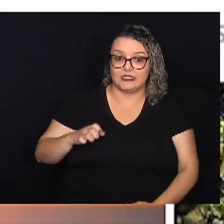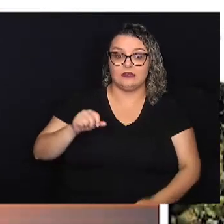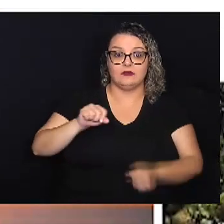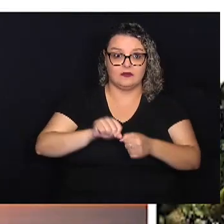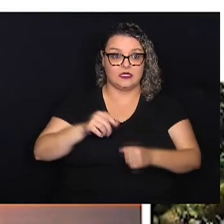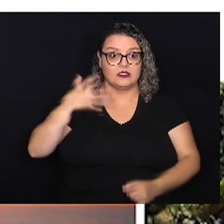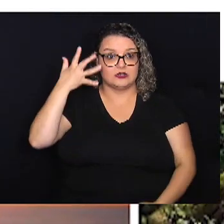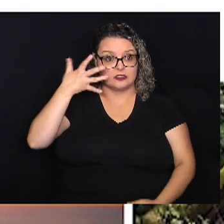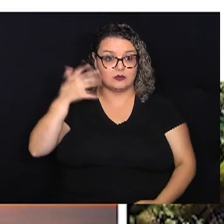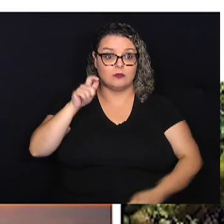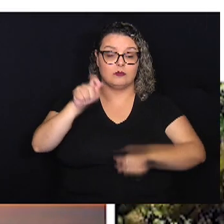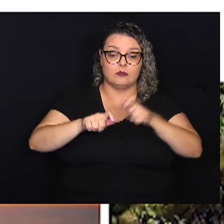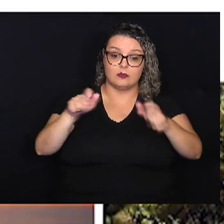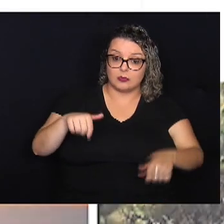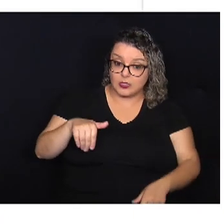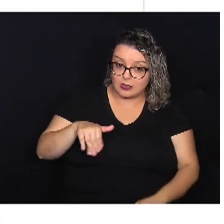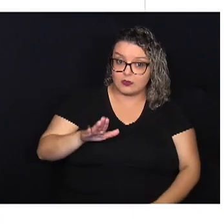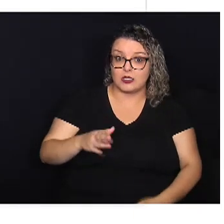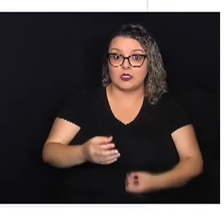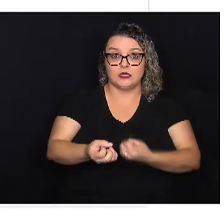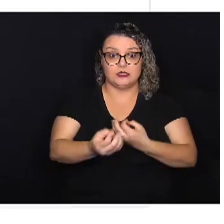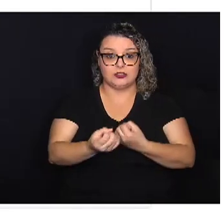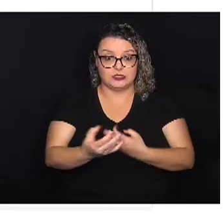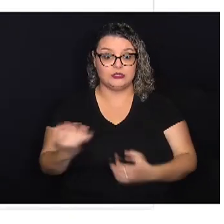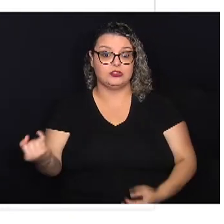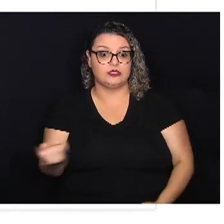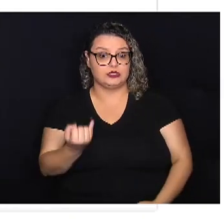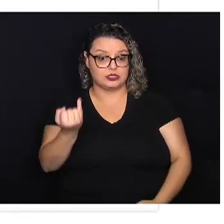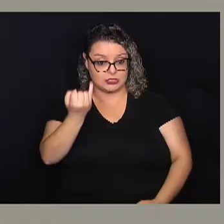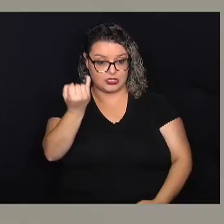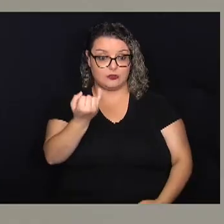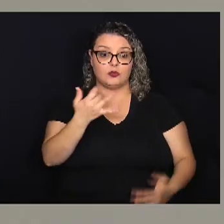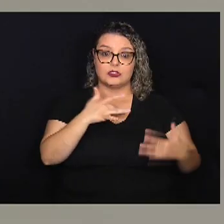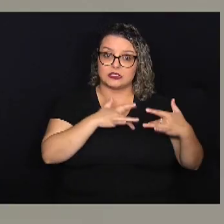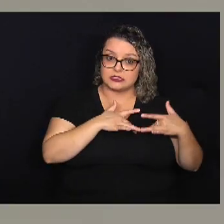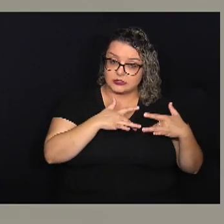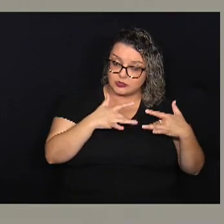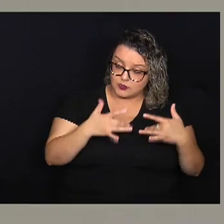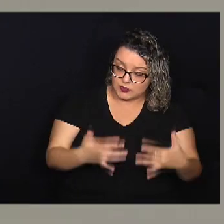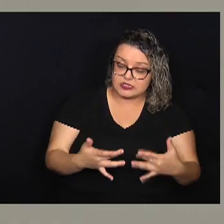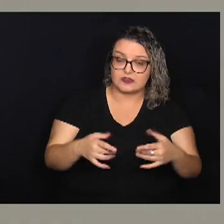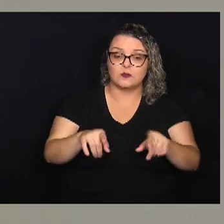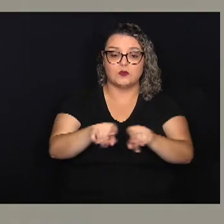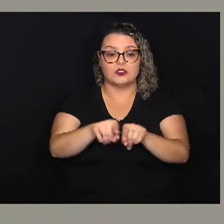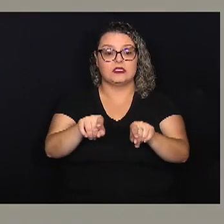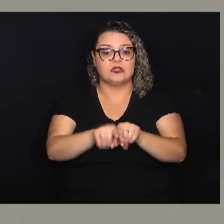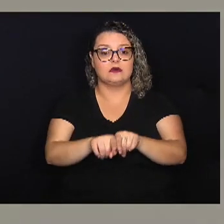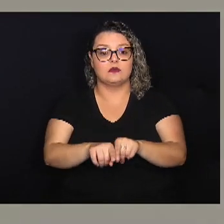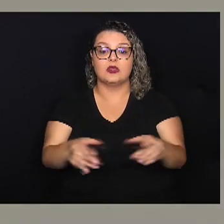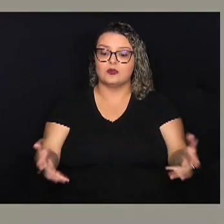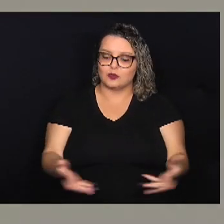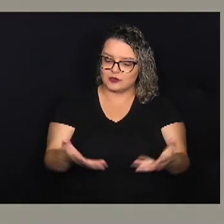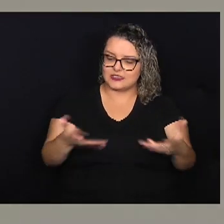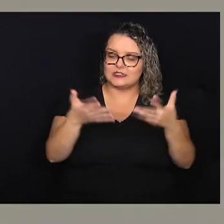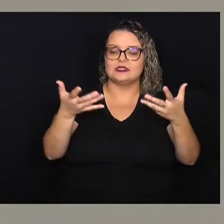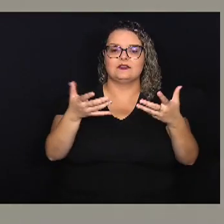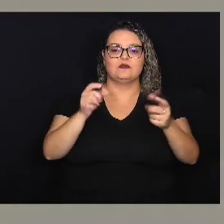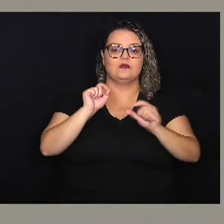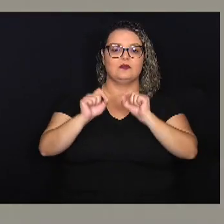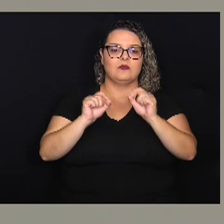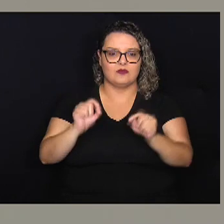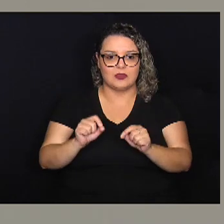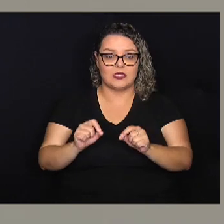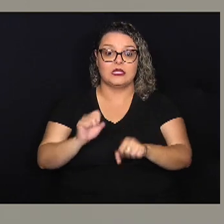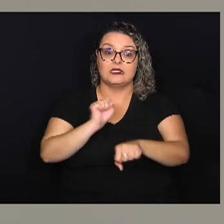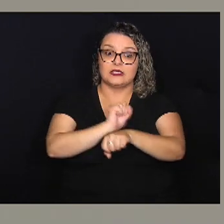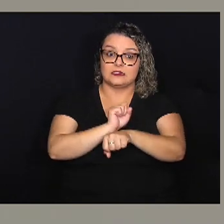para que mais pessoas se informem da importância da doação e também dá seu incentivo para quem está à espera